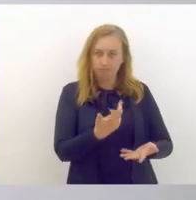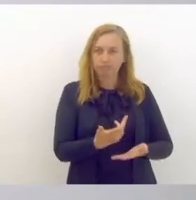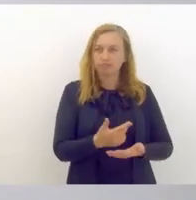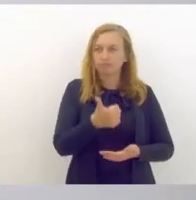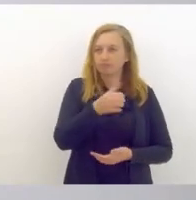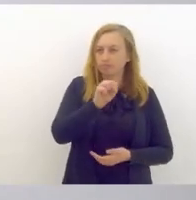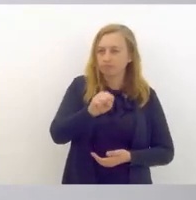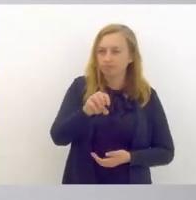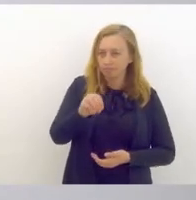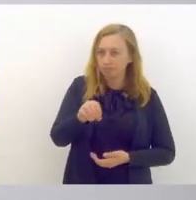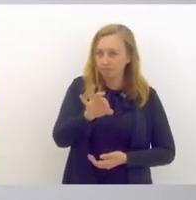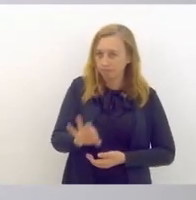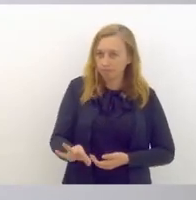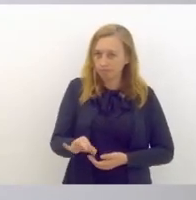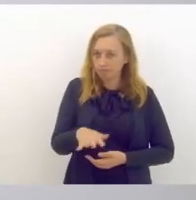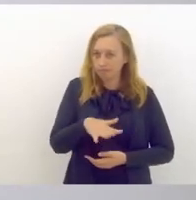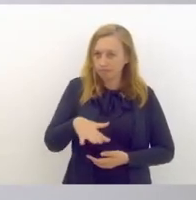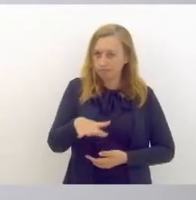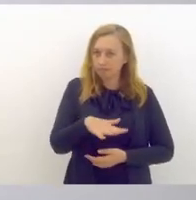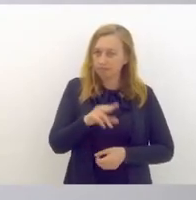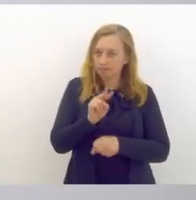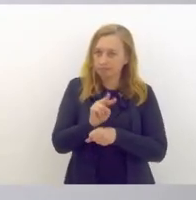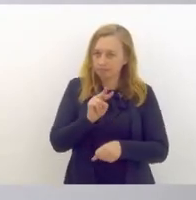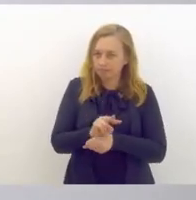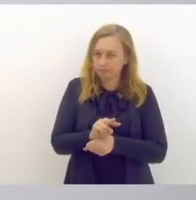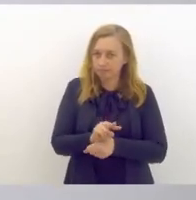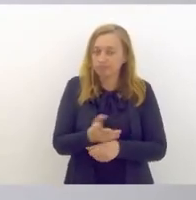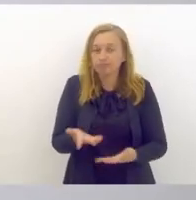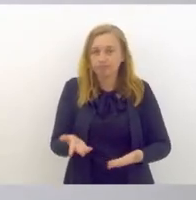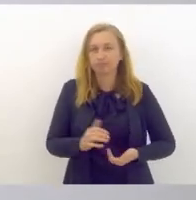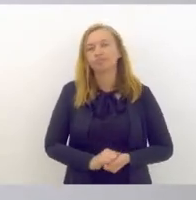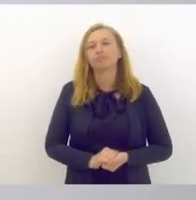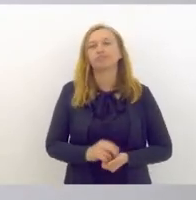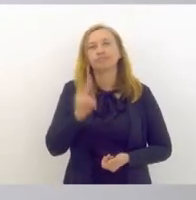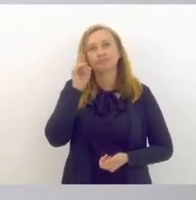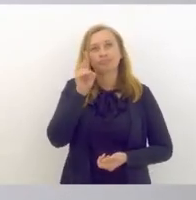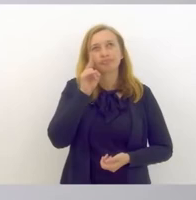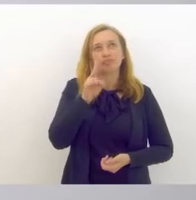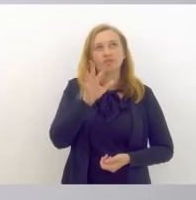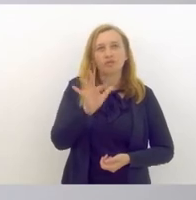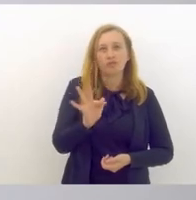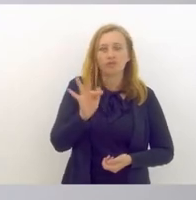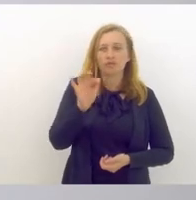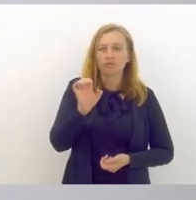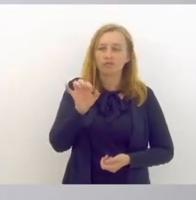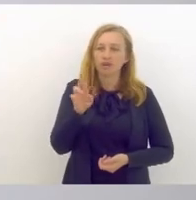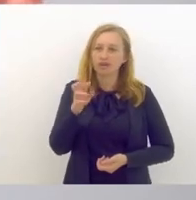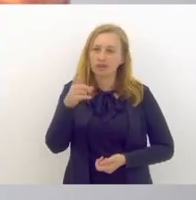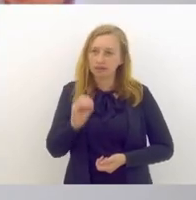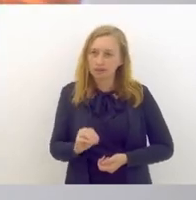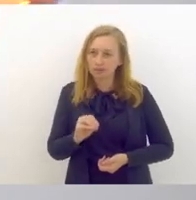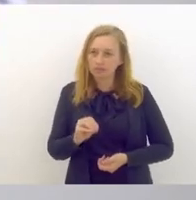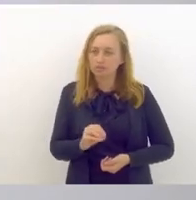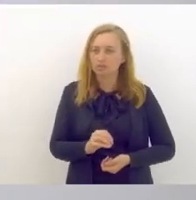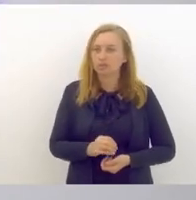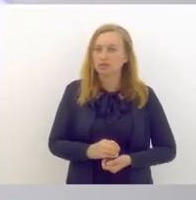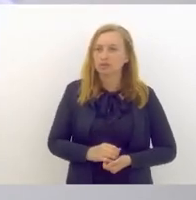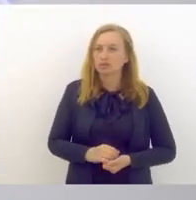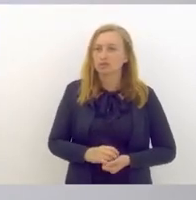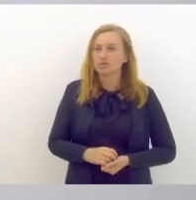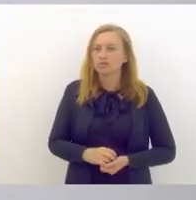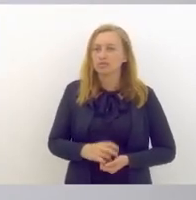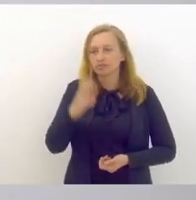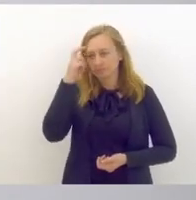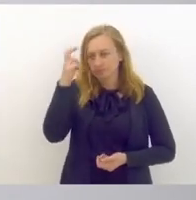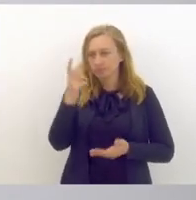80% dessa unidade é área de preservação permanente. Eu lembro, na época, o Fernando, que foi o grande mentor intelectual